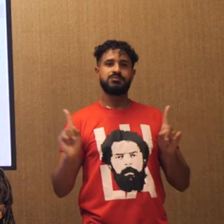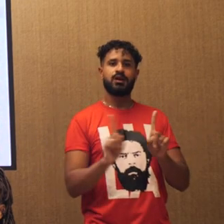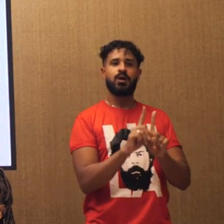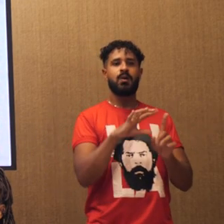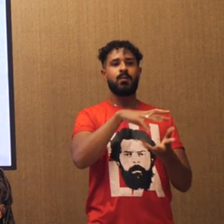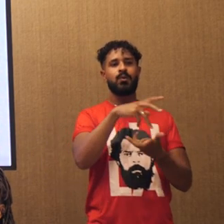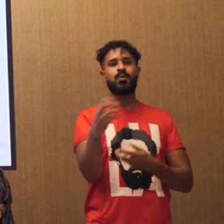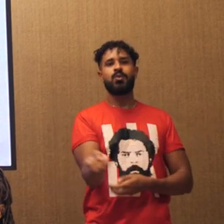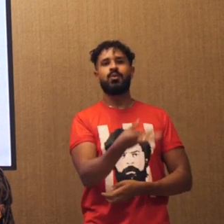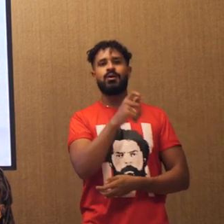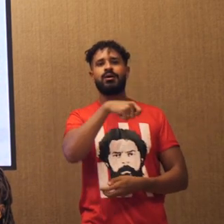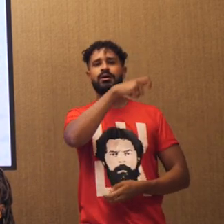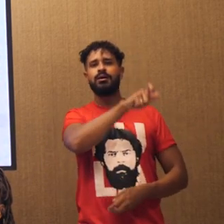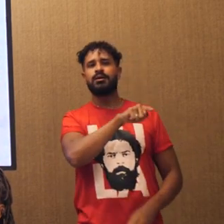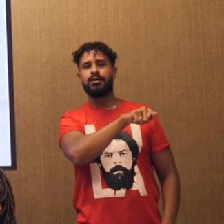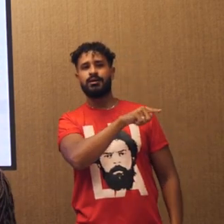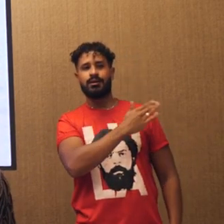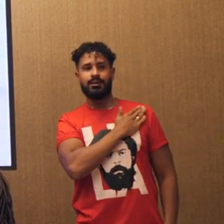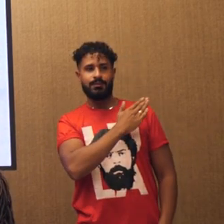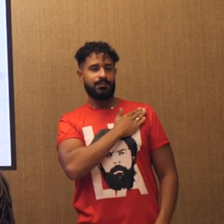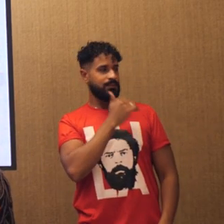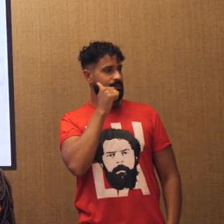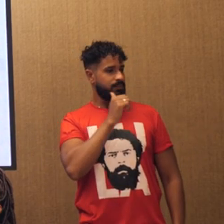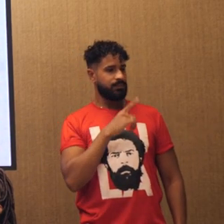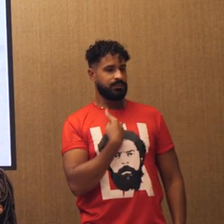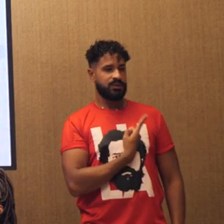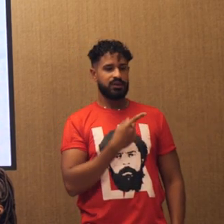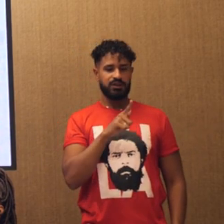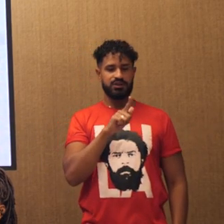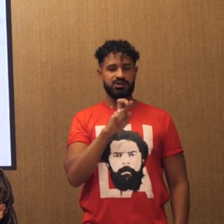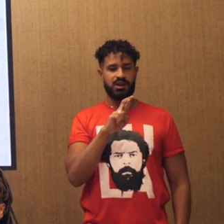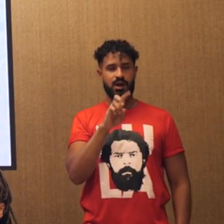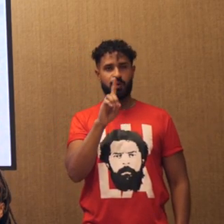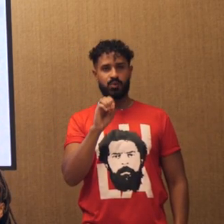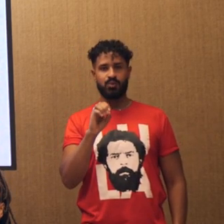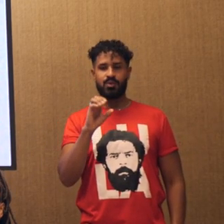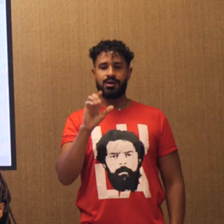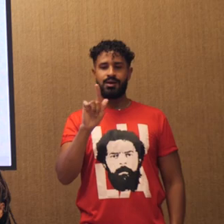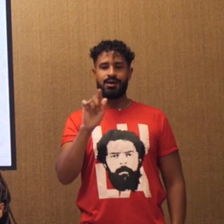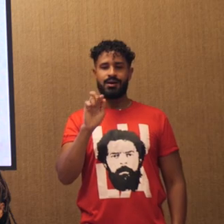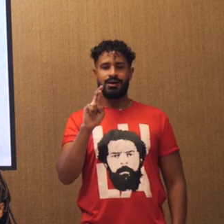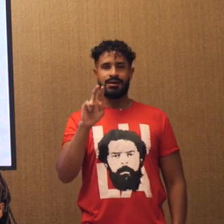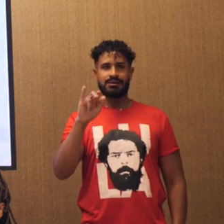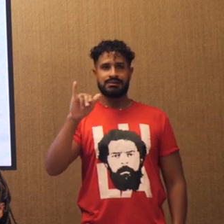Novo, companheiro nosso, Geraldo Garcia.